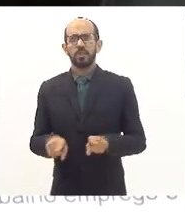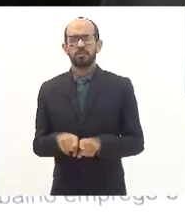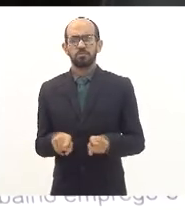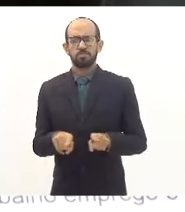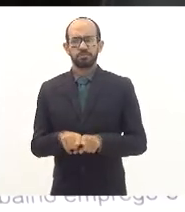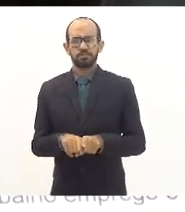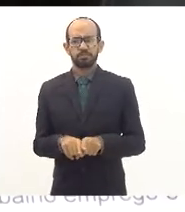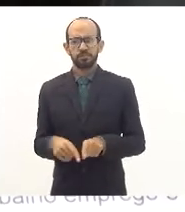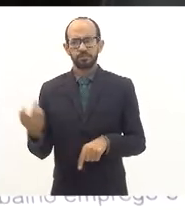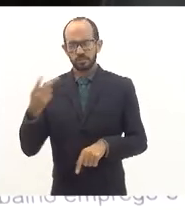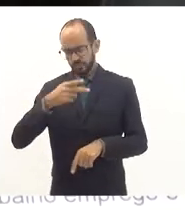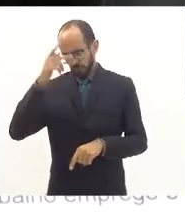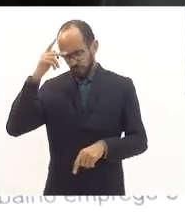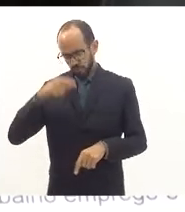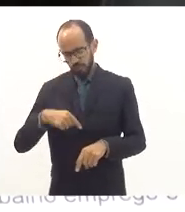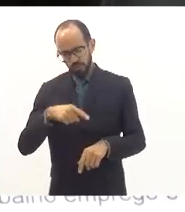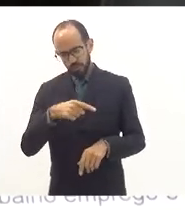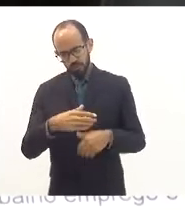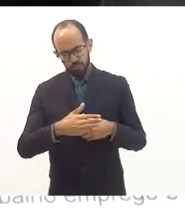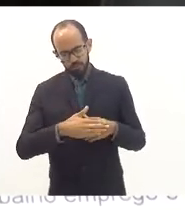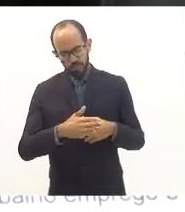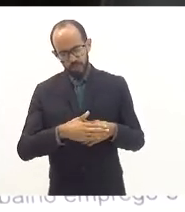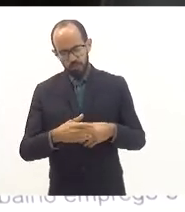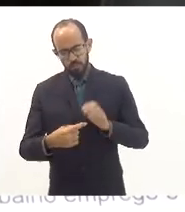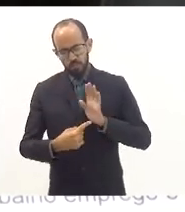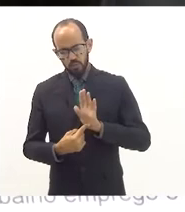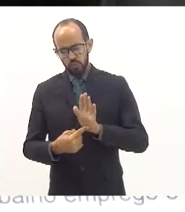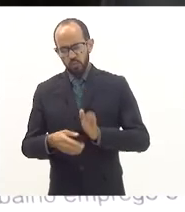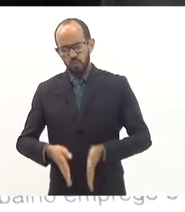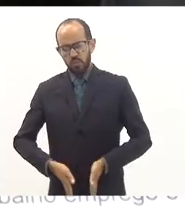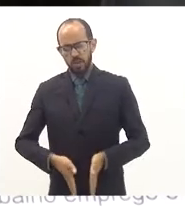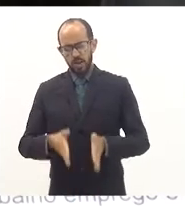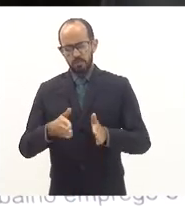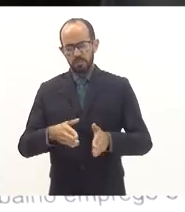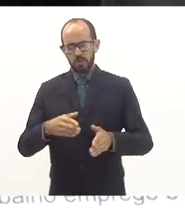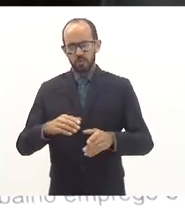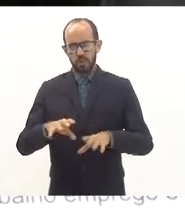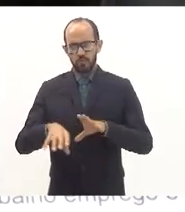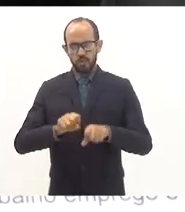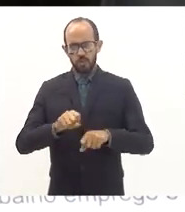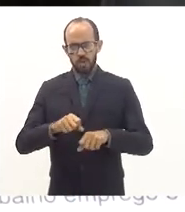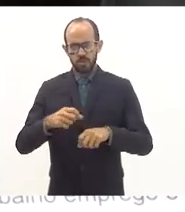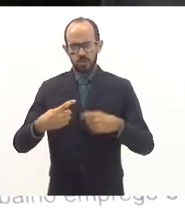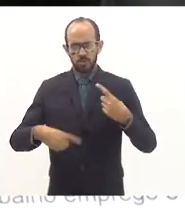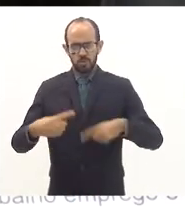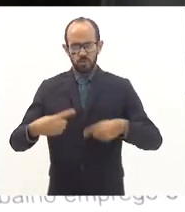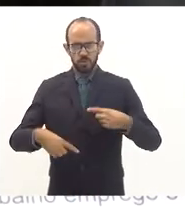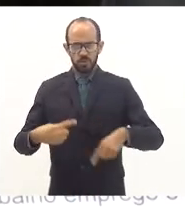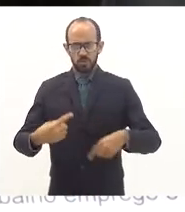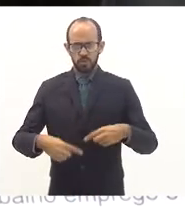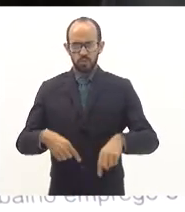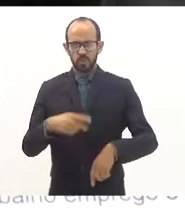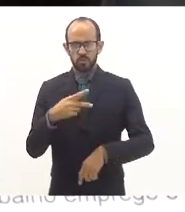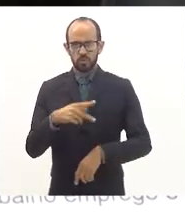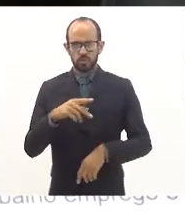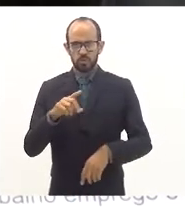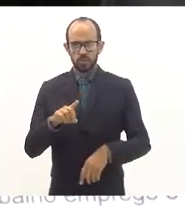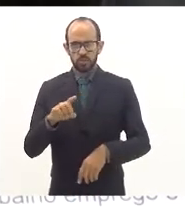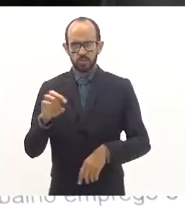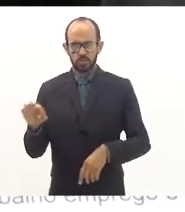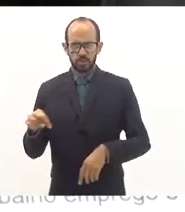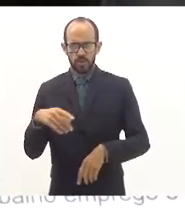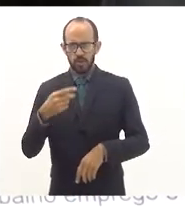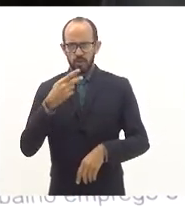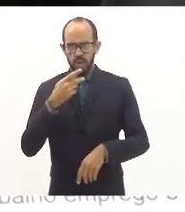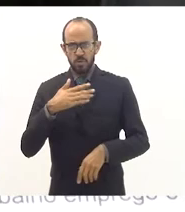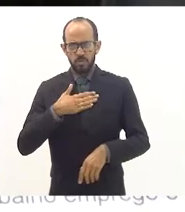ele mostrou o caminho da formação política através da militância do PDT. Foi ele que me abriu as portas do partido e me